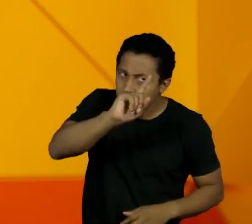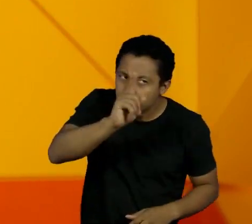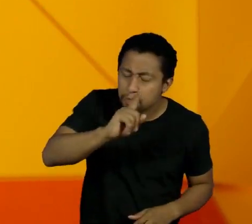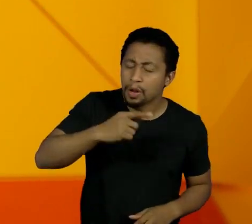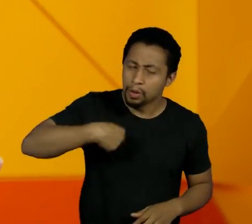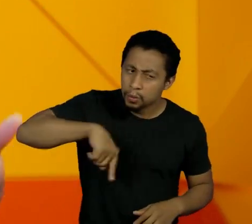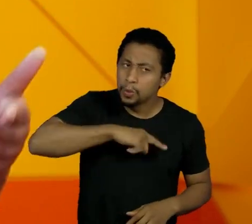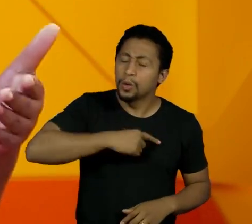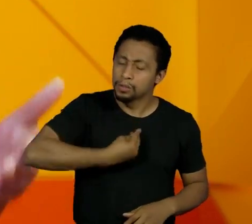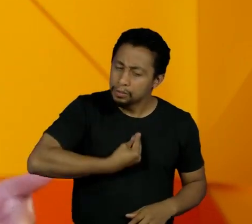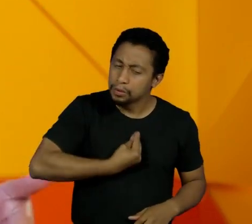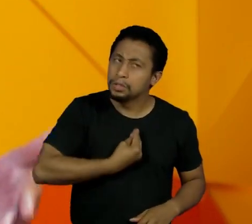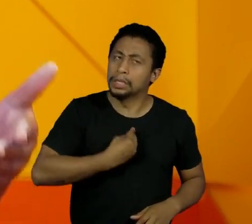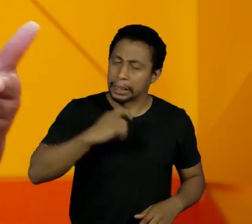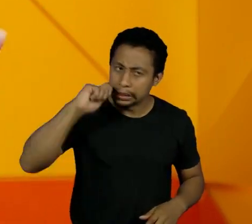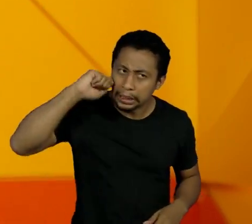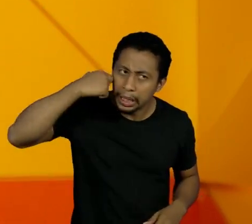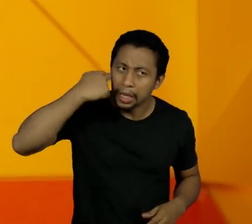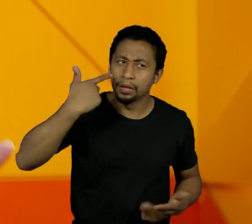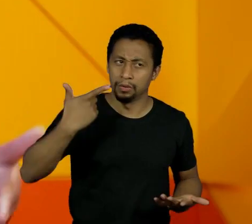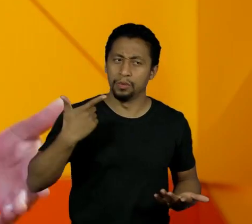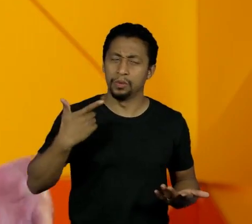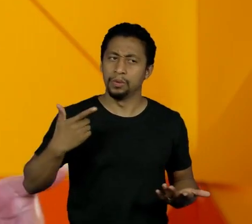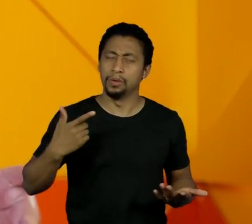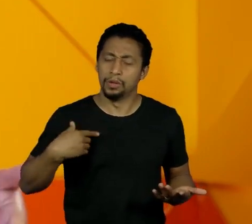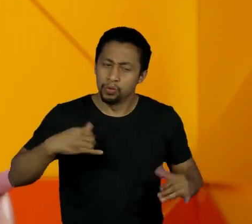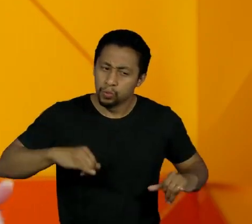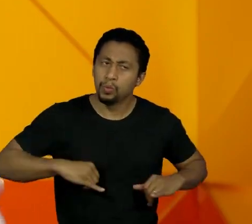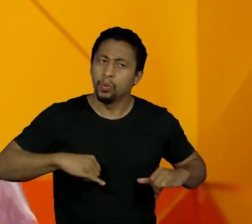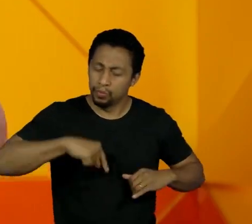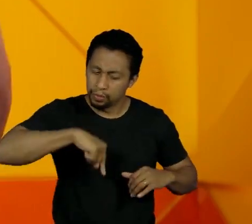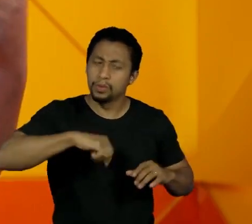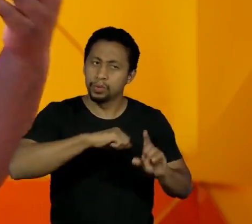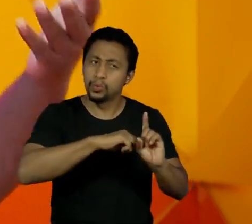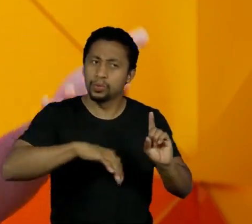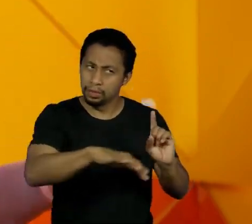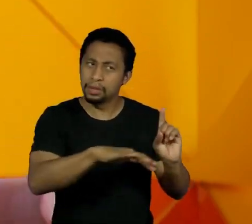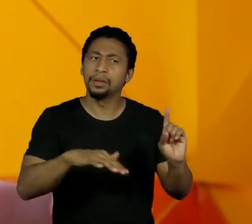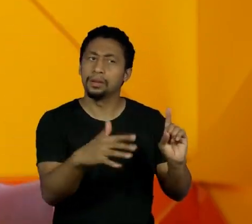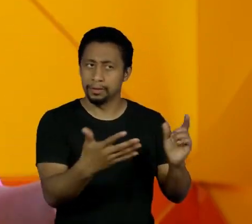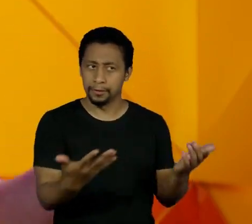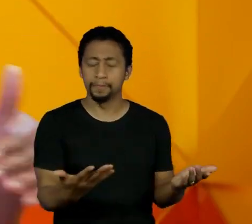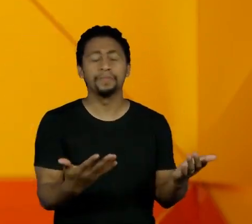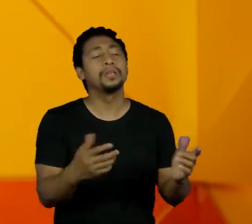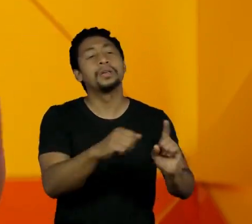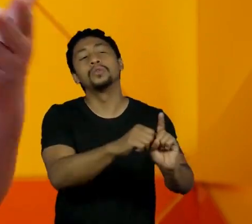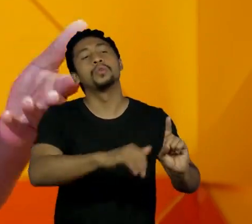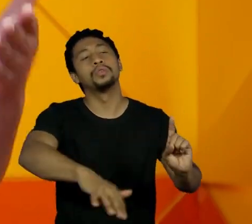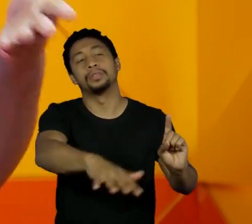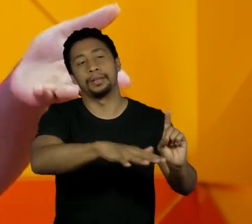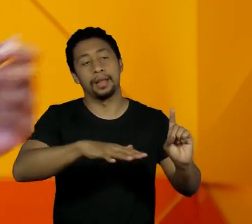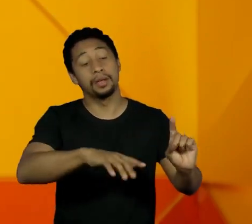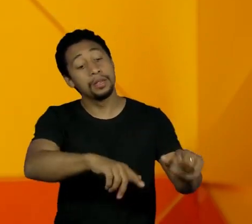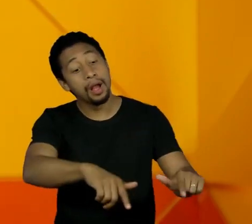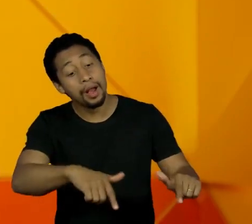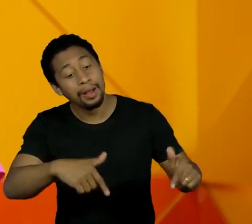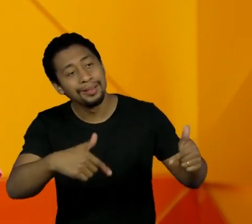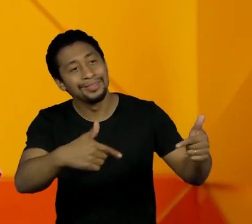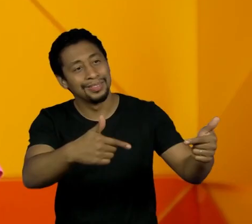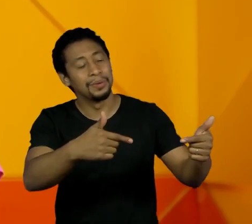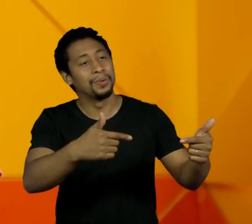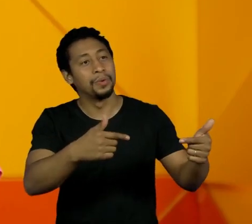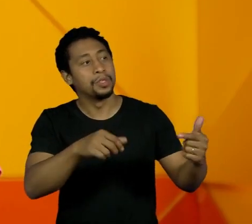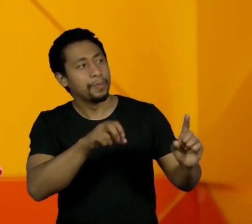sim de sermos pessoas negras, serem vítimas nessa sociedade. De que maneira que essa sociedade deve agir diante de um caso